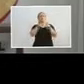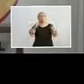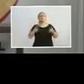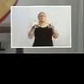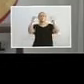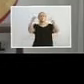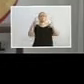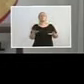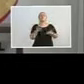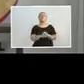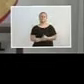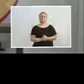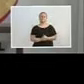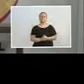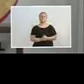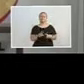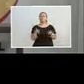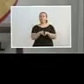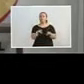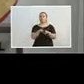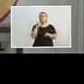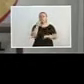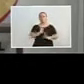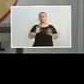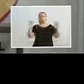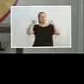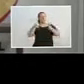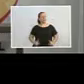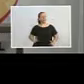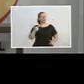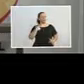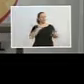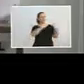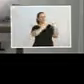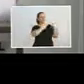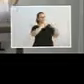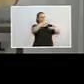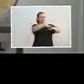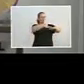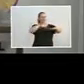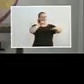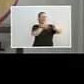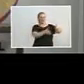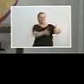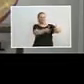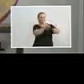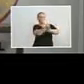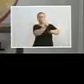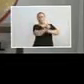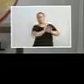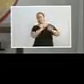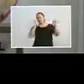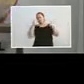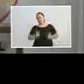tirar a limpo isso aqui. Ele diz que não foi o responsável pela obra do DEC. Ele diz que não foi o responsável pela obra do DEC.